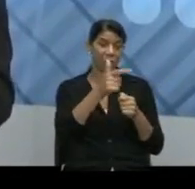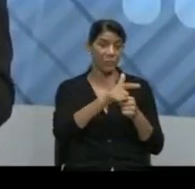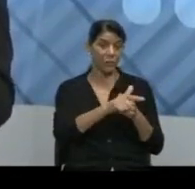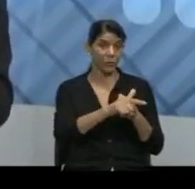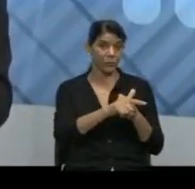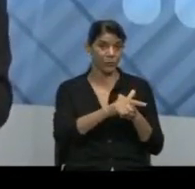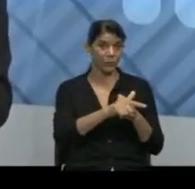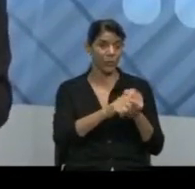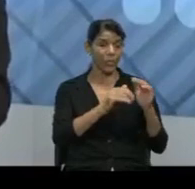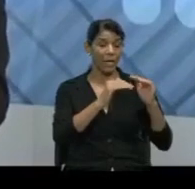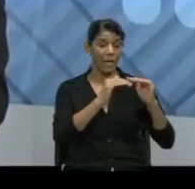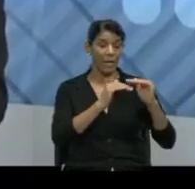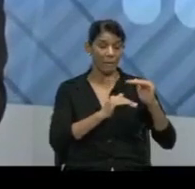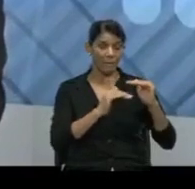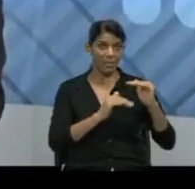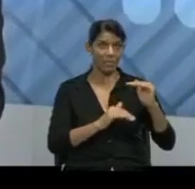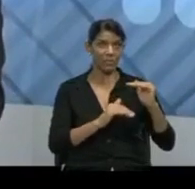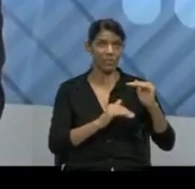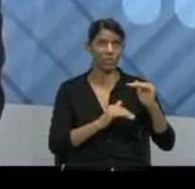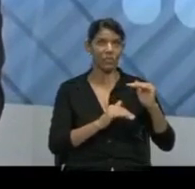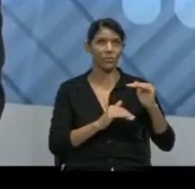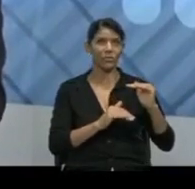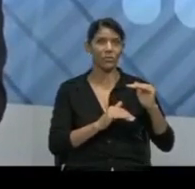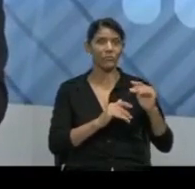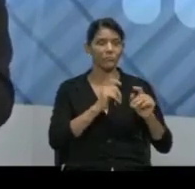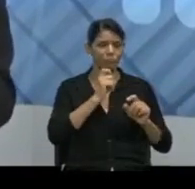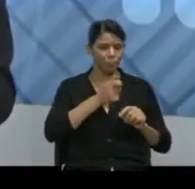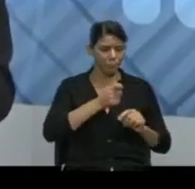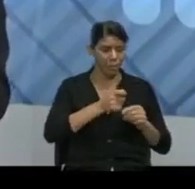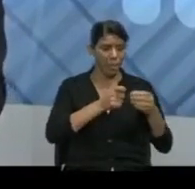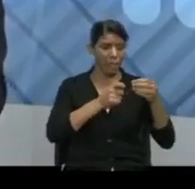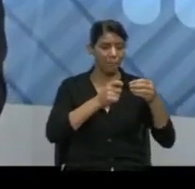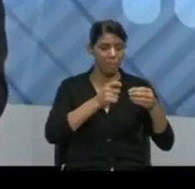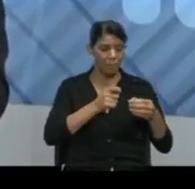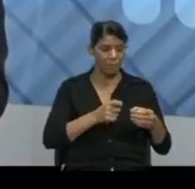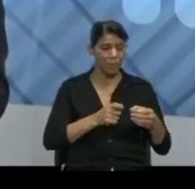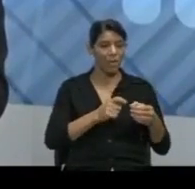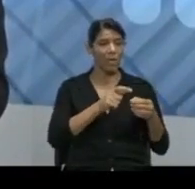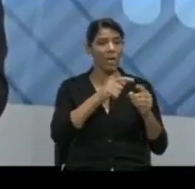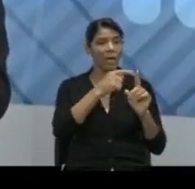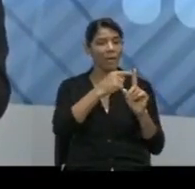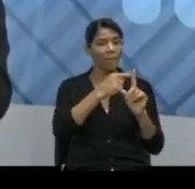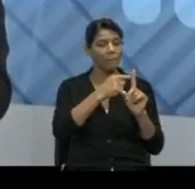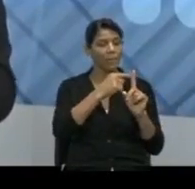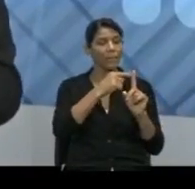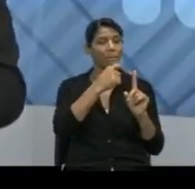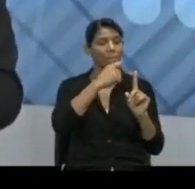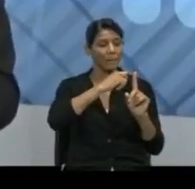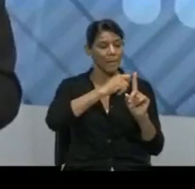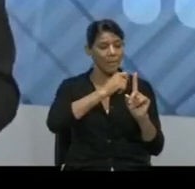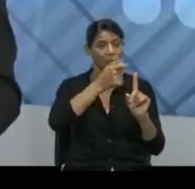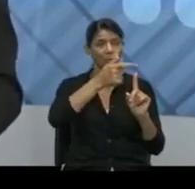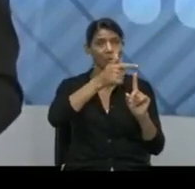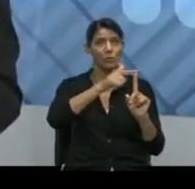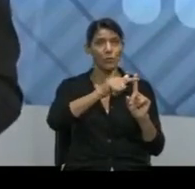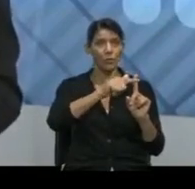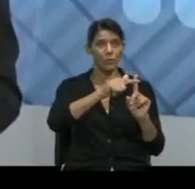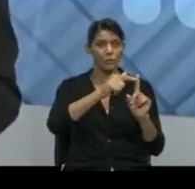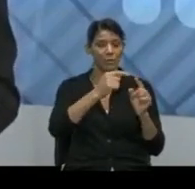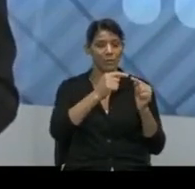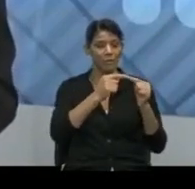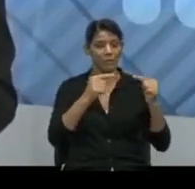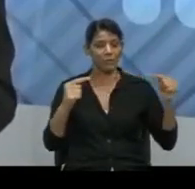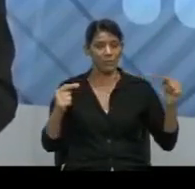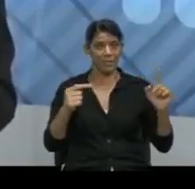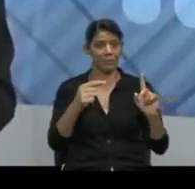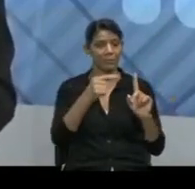reajuste, abaixa mais aquele piquete, vai lá, martela ele e faz o pregamento de novo da tábua na altura